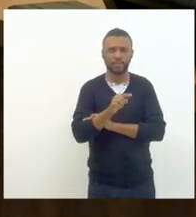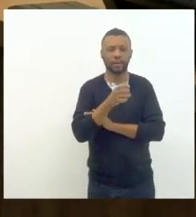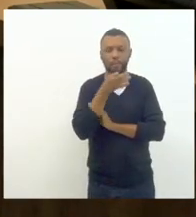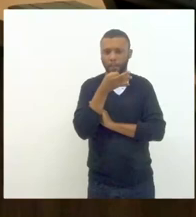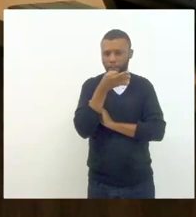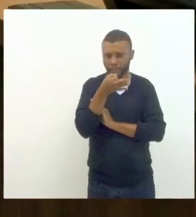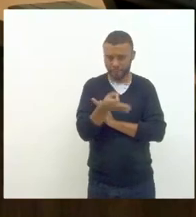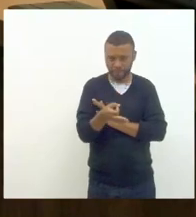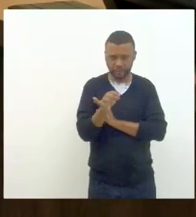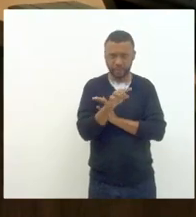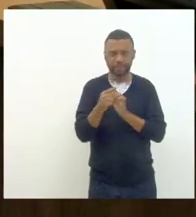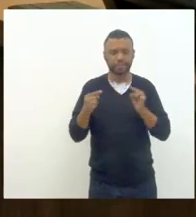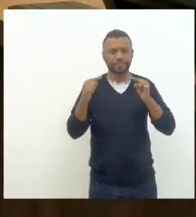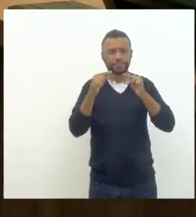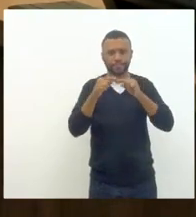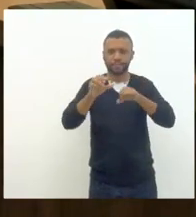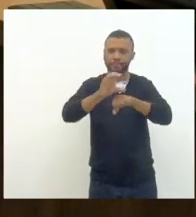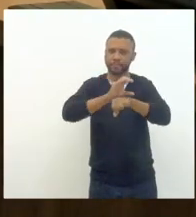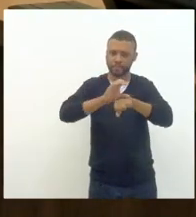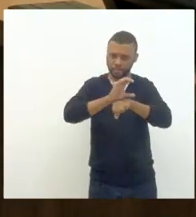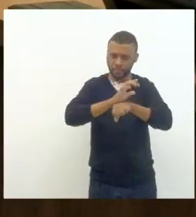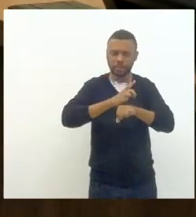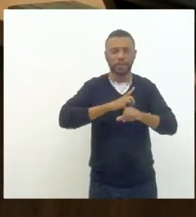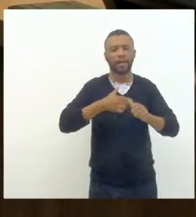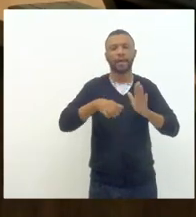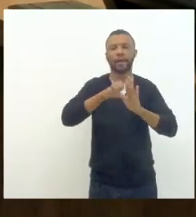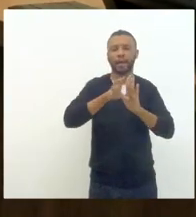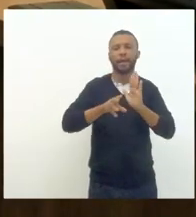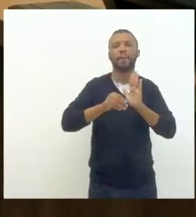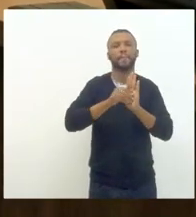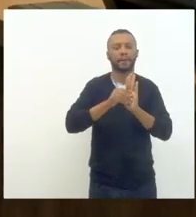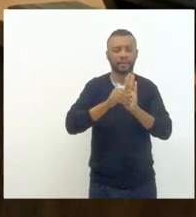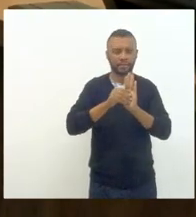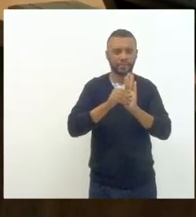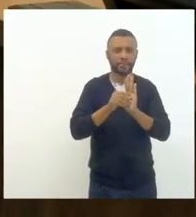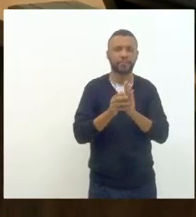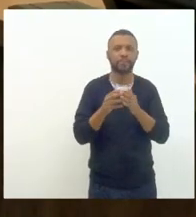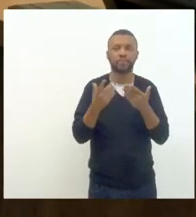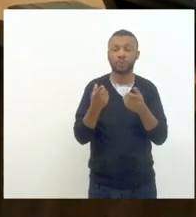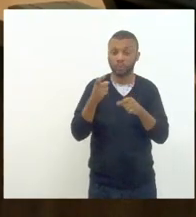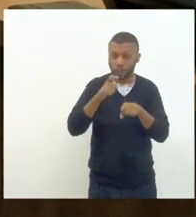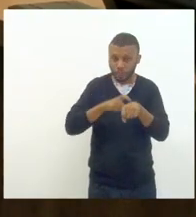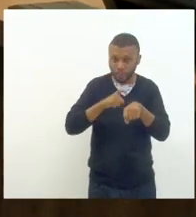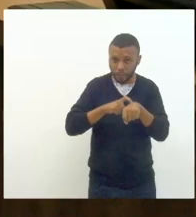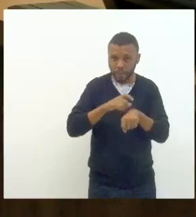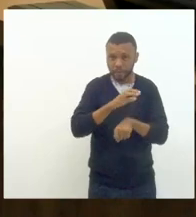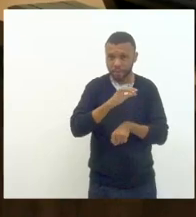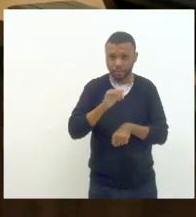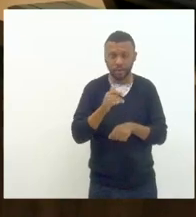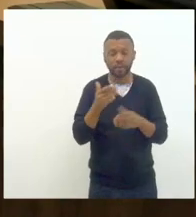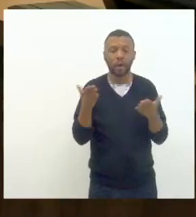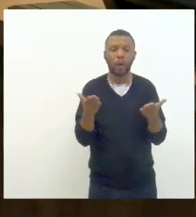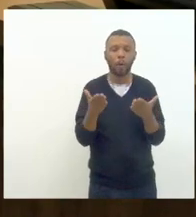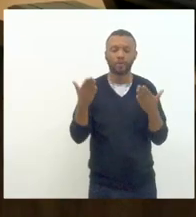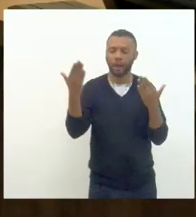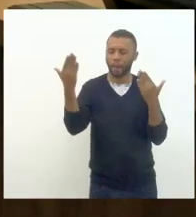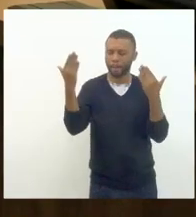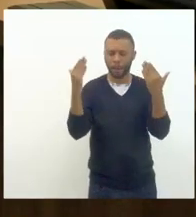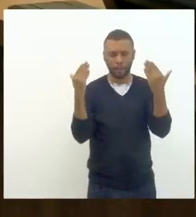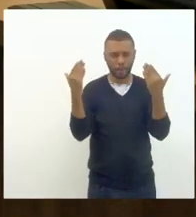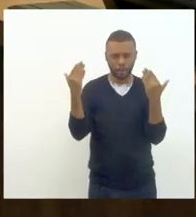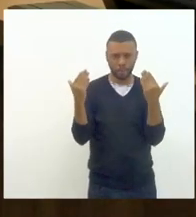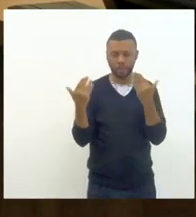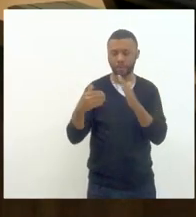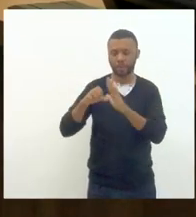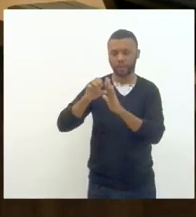parecer constitucionalidade com emendas. Ora, quando a CCJ compara hoje com as emendas